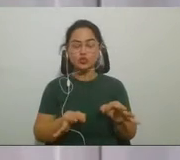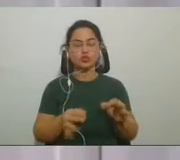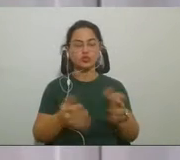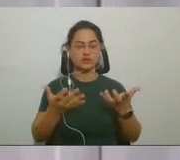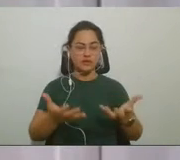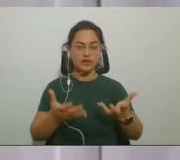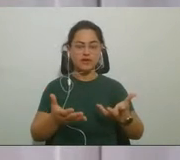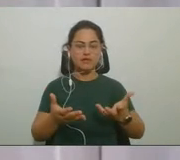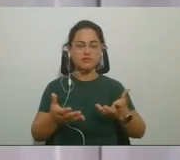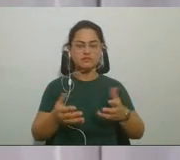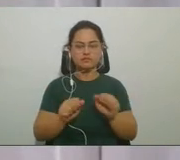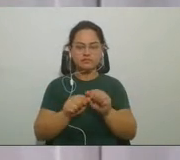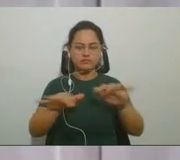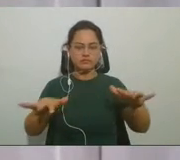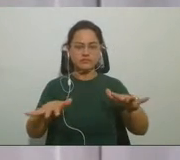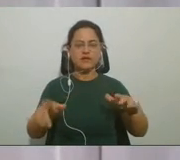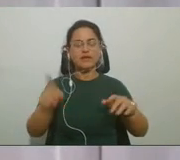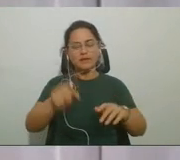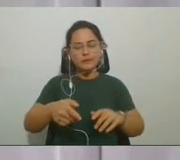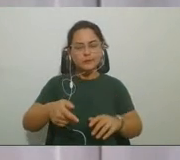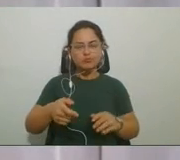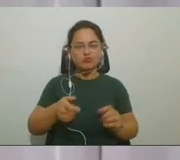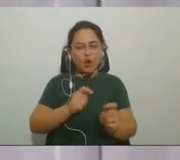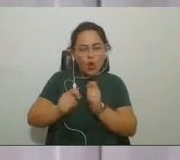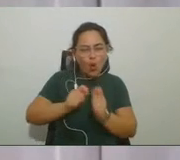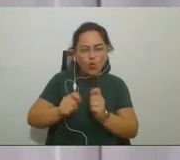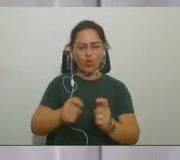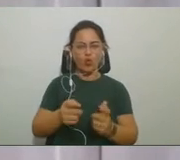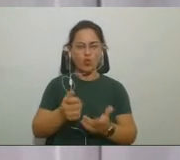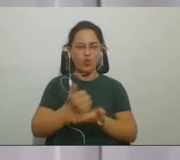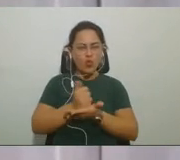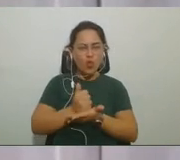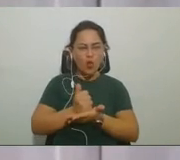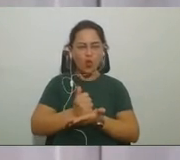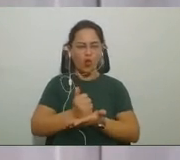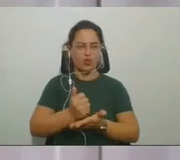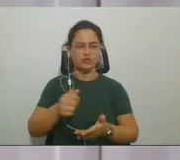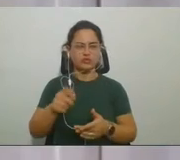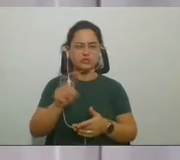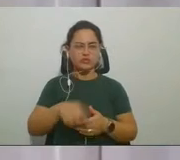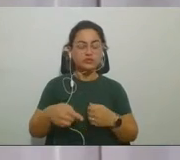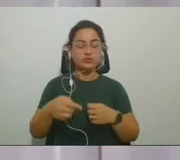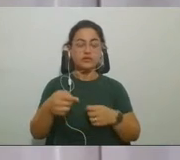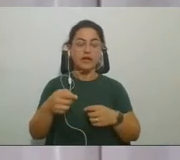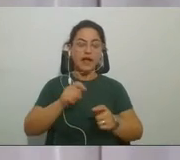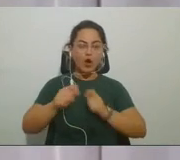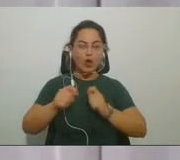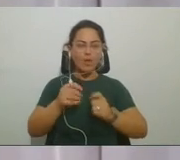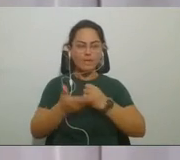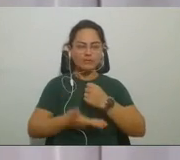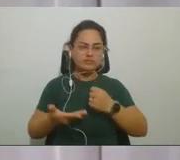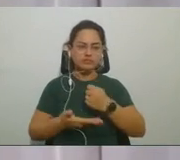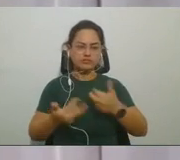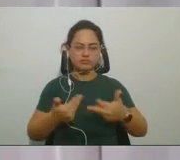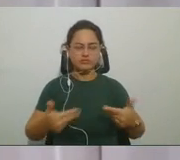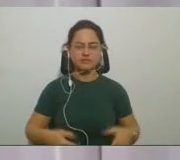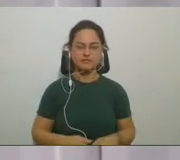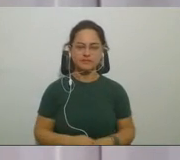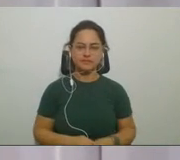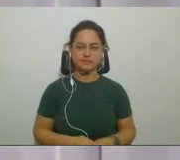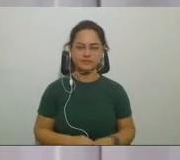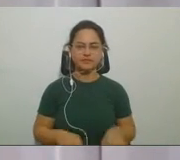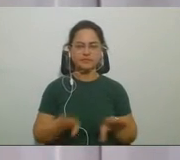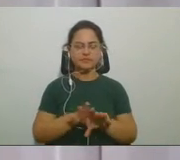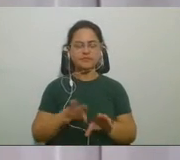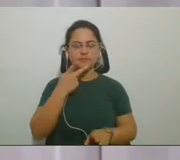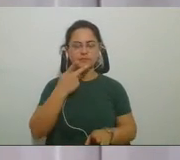redistributivas, controladoras dos básicos das suas economias. Eu lembrarei um dos lemas